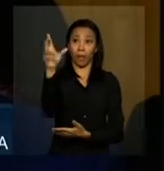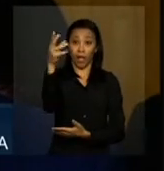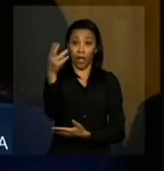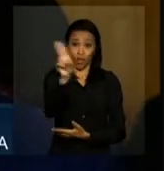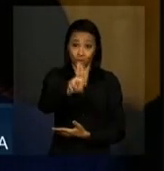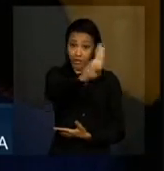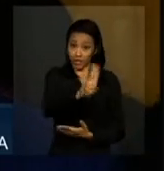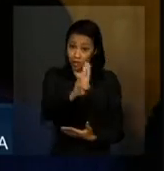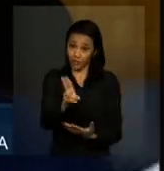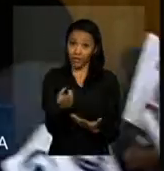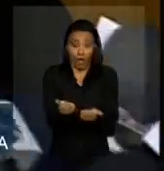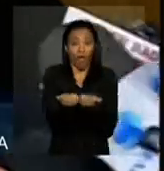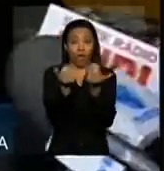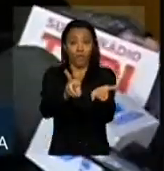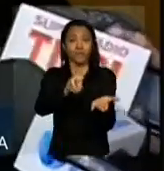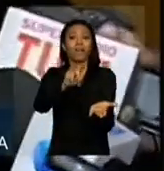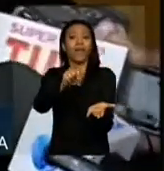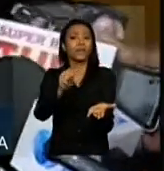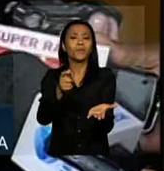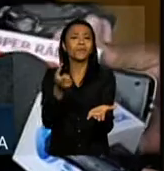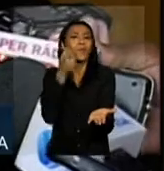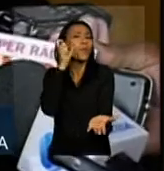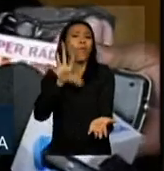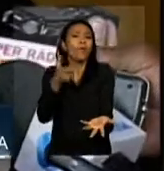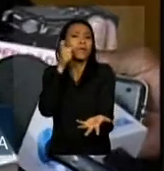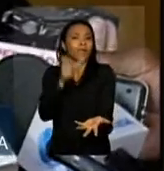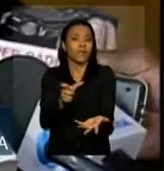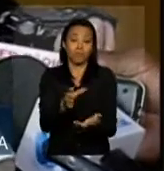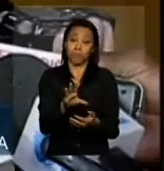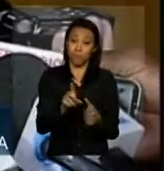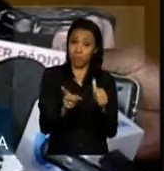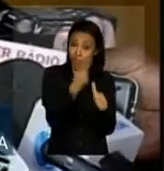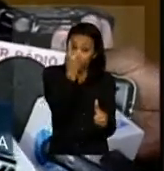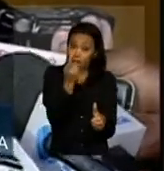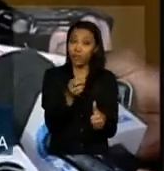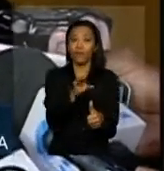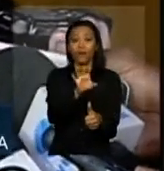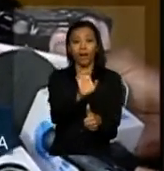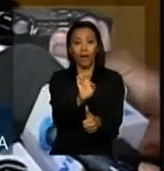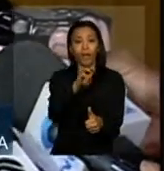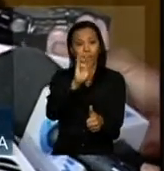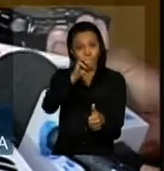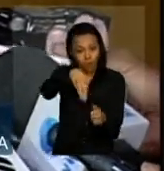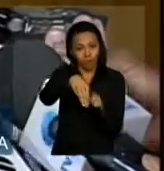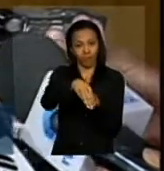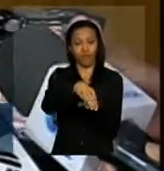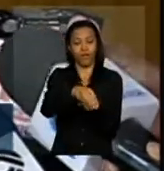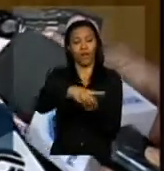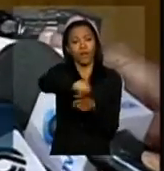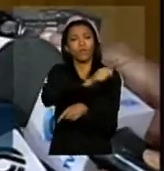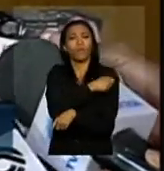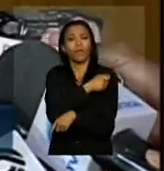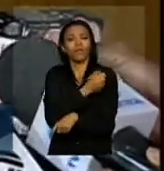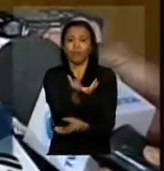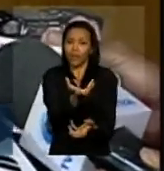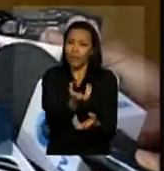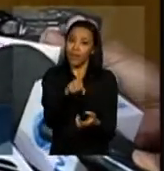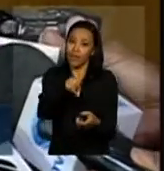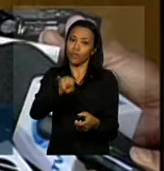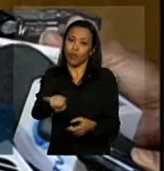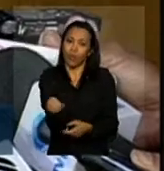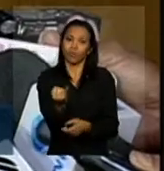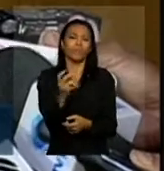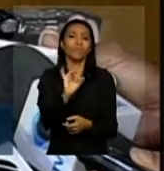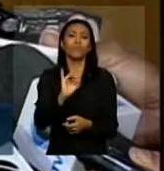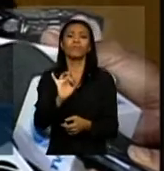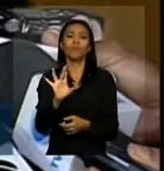a oferecerem as vagas? O primeiro êxito do Enem. Os estudantes hoje querem essa oportunidade, não só pelas